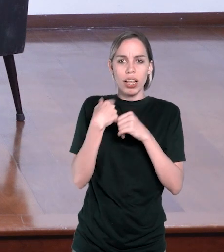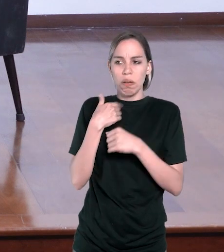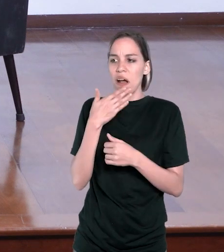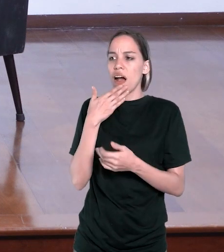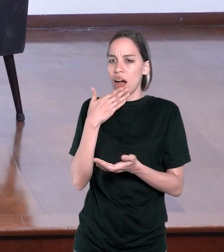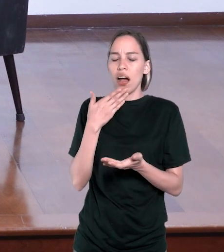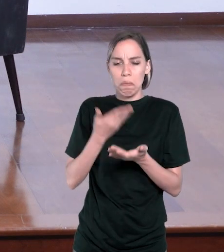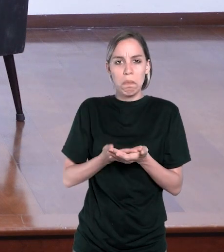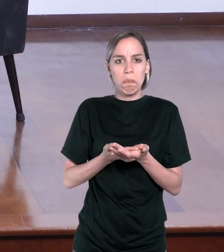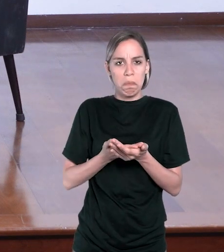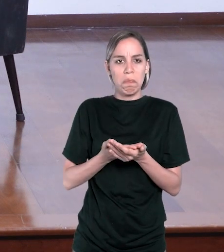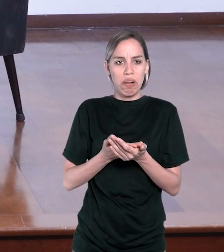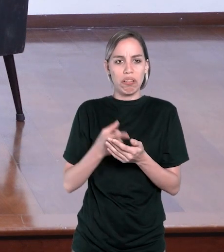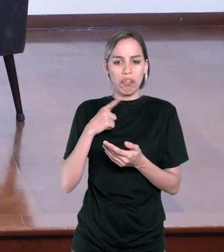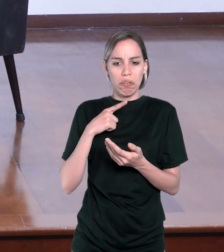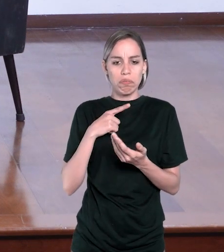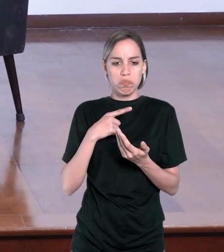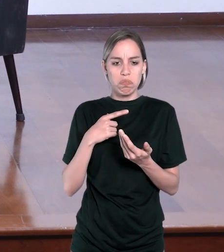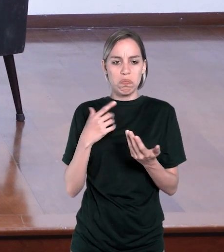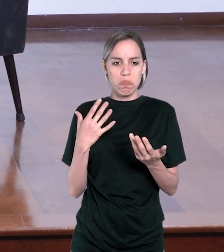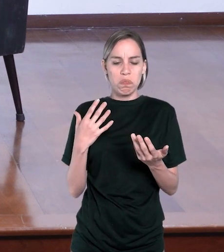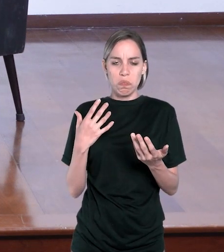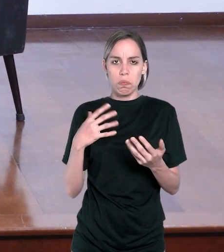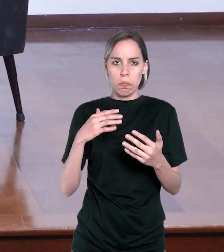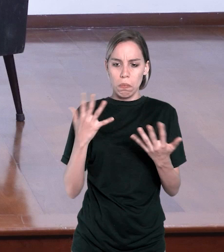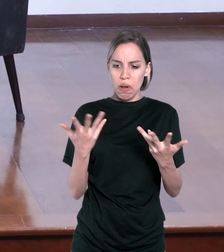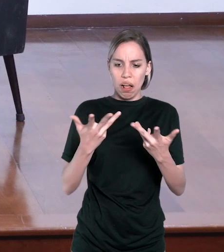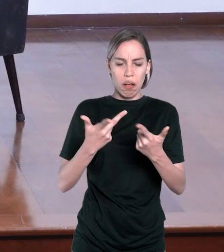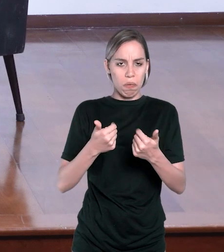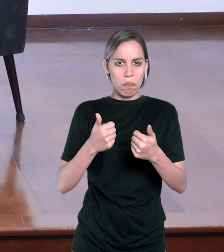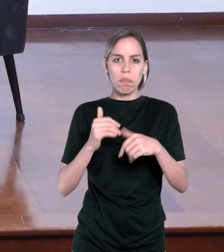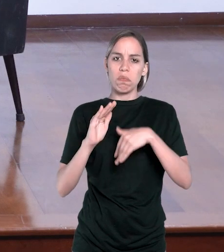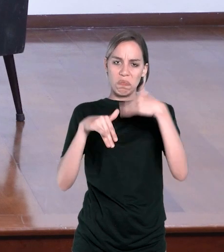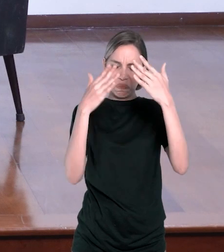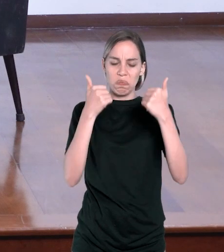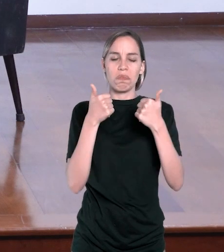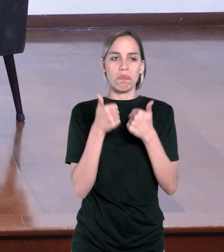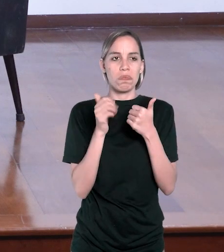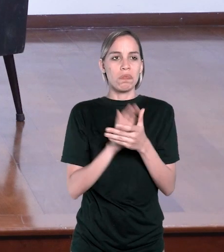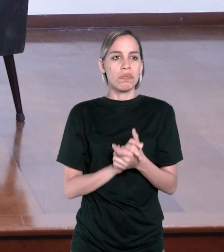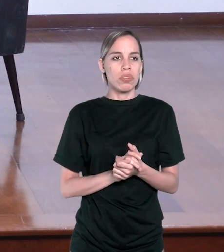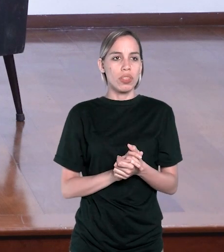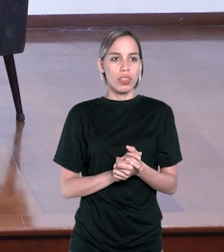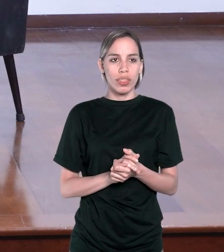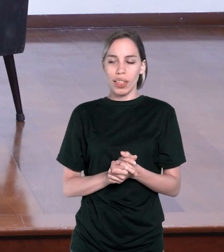Foi um projeto maravilhoso que eu tenho muito orgulho de ter feito. A história da venda dele também é curiosa, né? Porque a gente